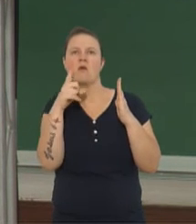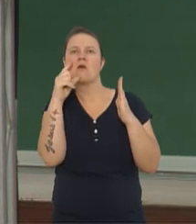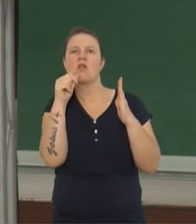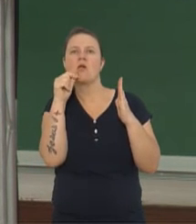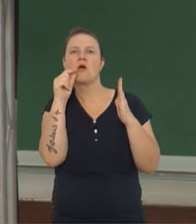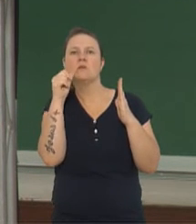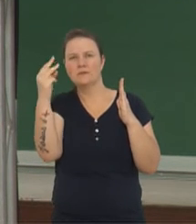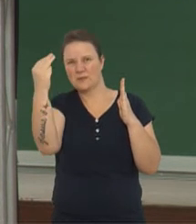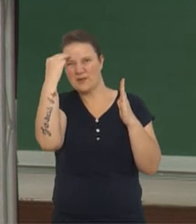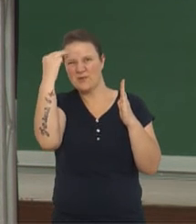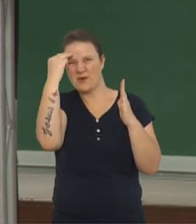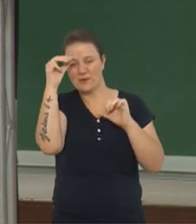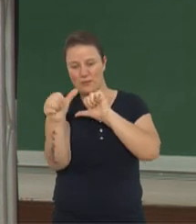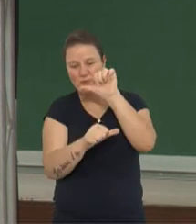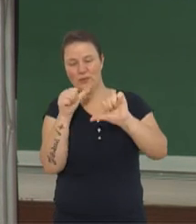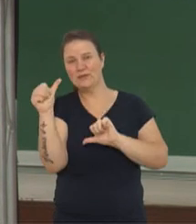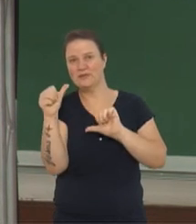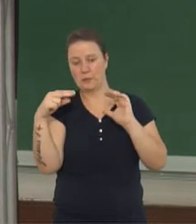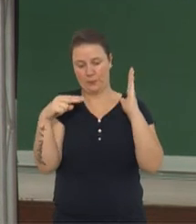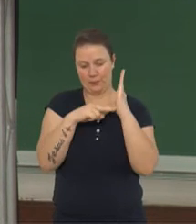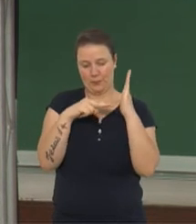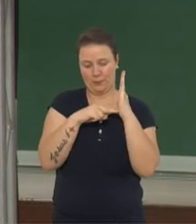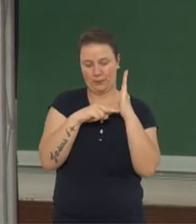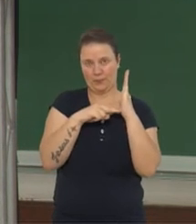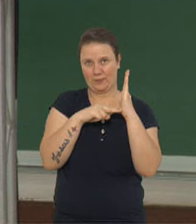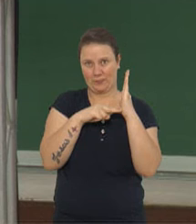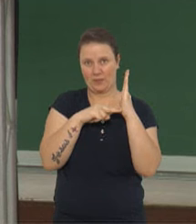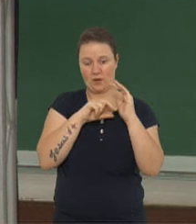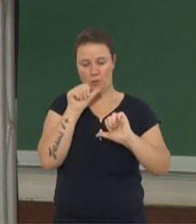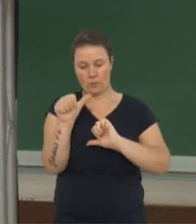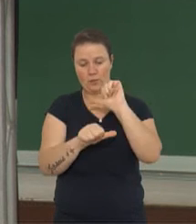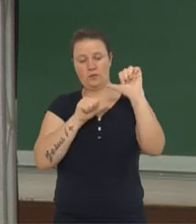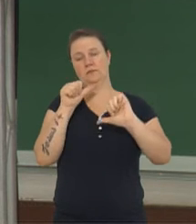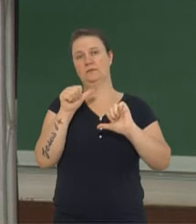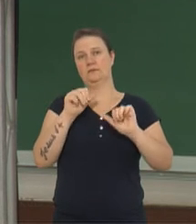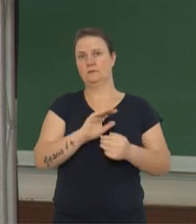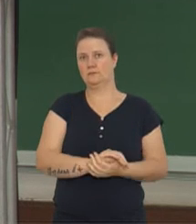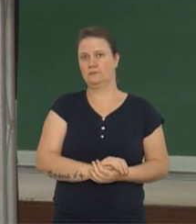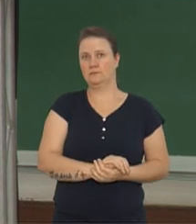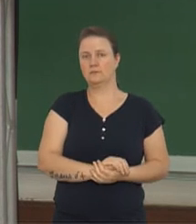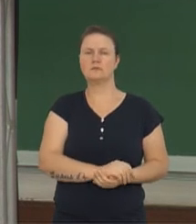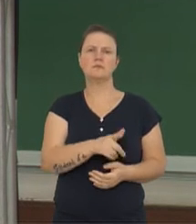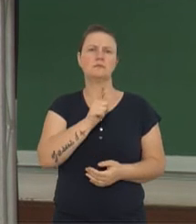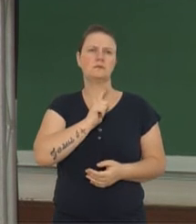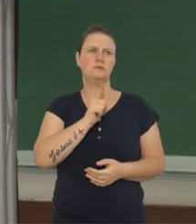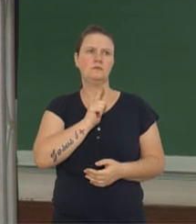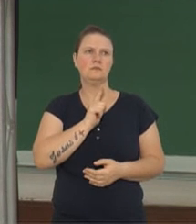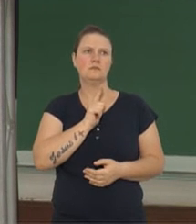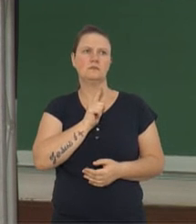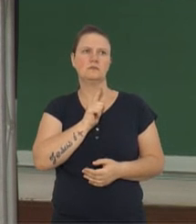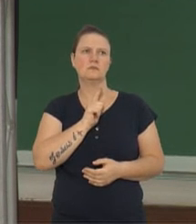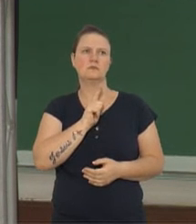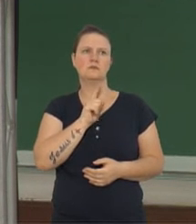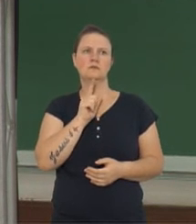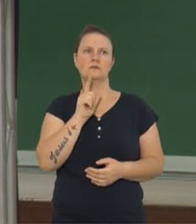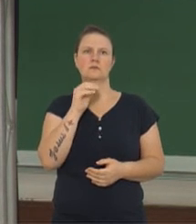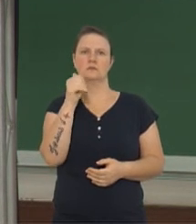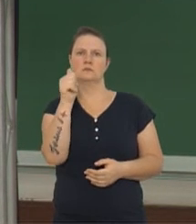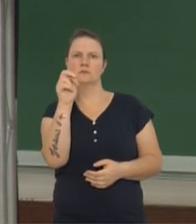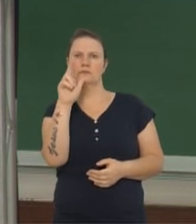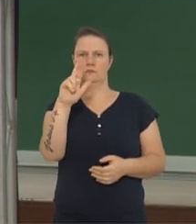que palavras que nós temos espanholizadas. Então, um tweet, a terminação ar, lembram dos verbos?